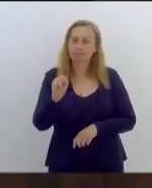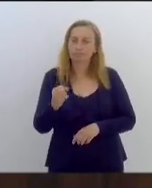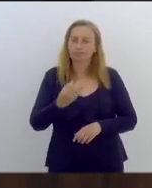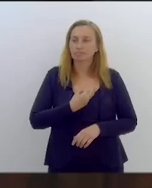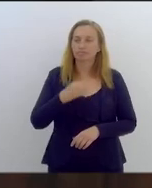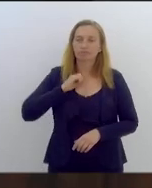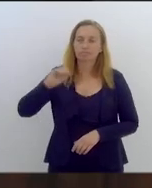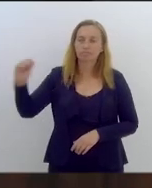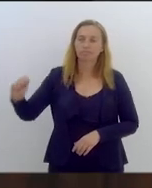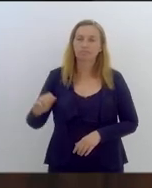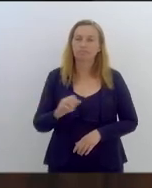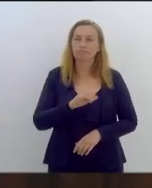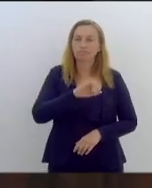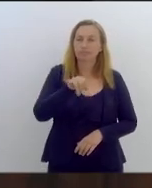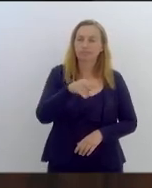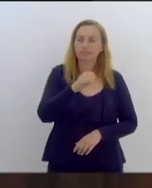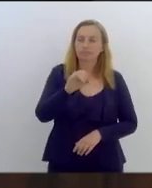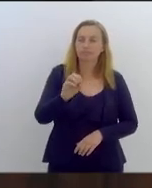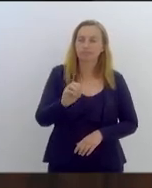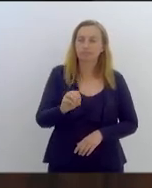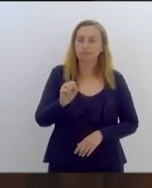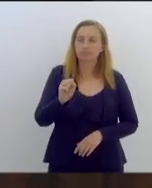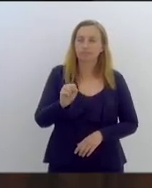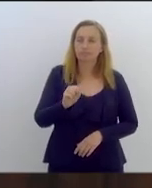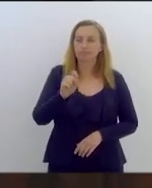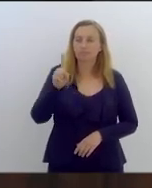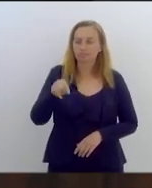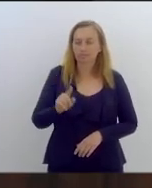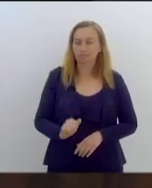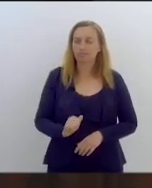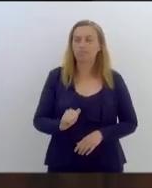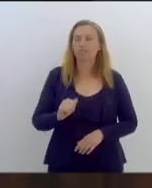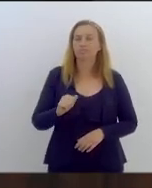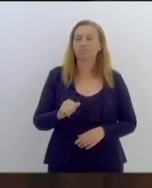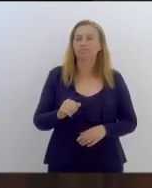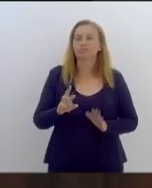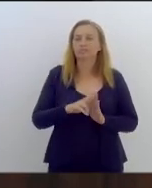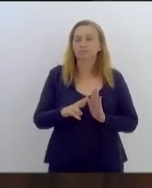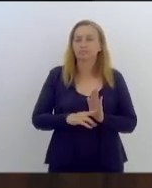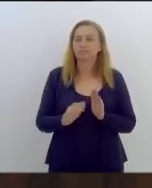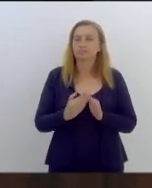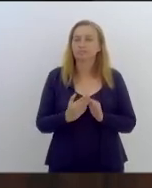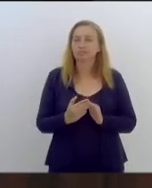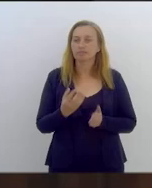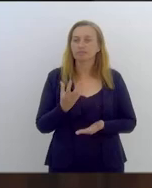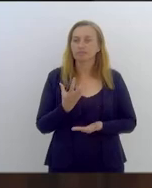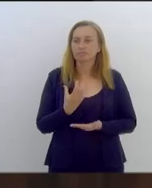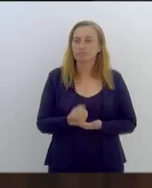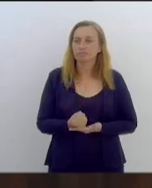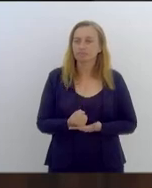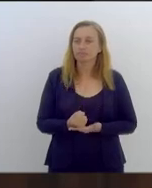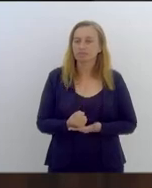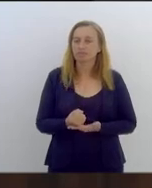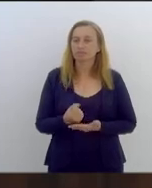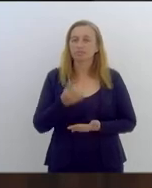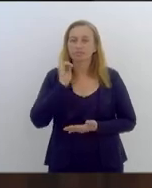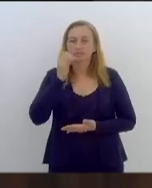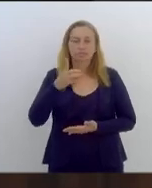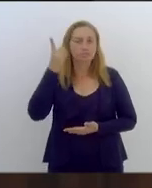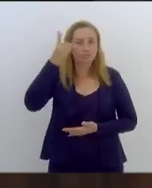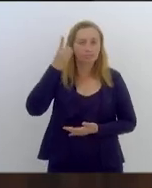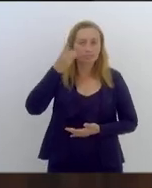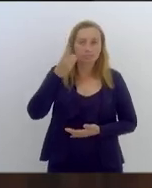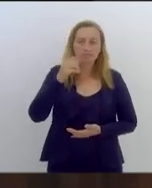respectivo diploma ao senhor José Marcos Barroso Pilar. Parecida à comissão de normas internas e proporções externas, favorável, relator,